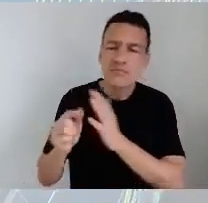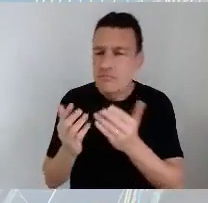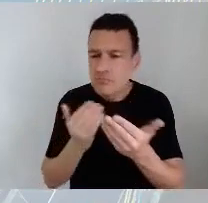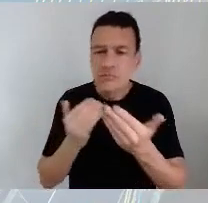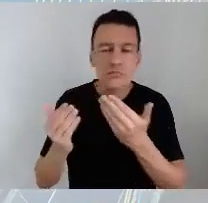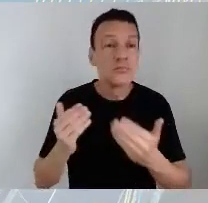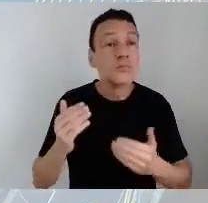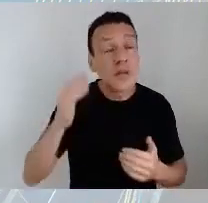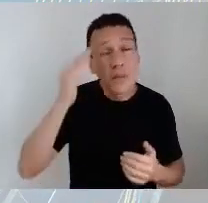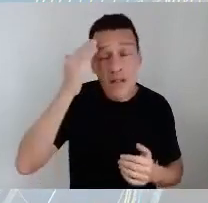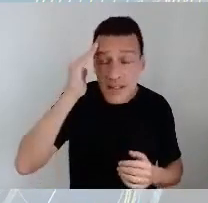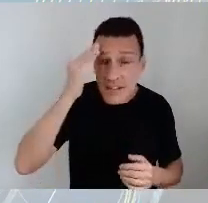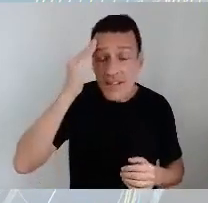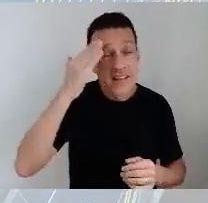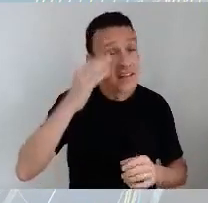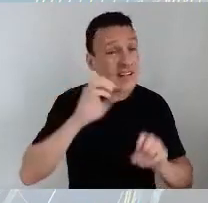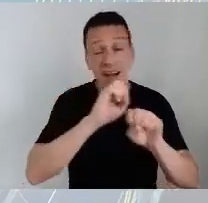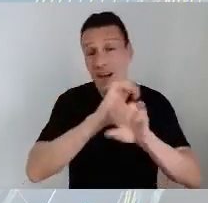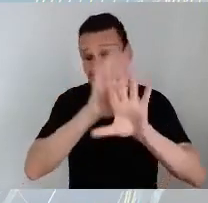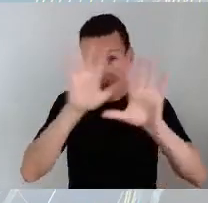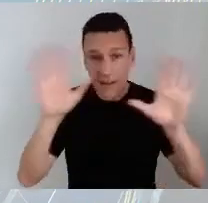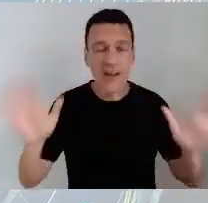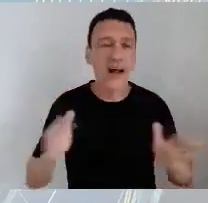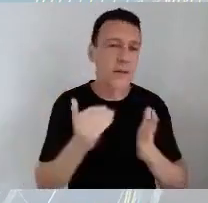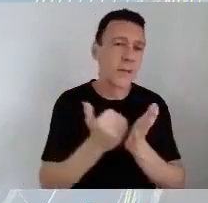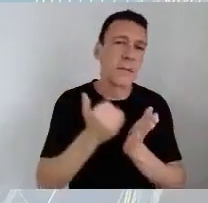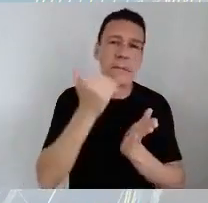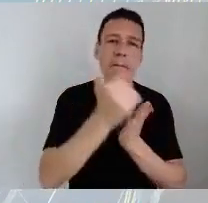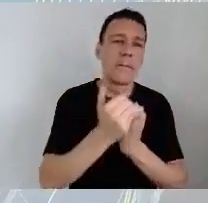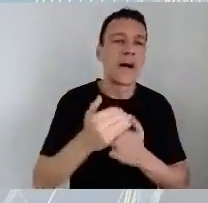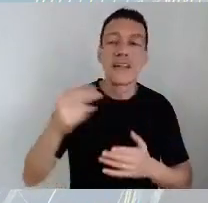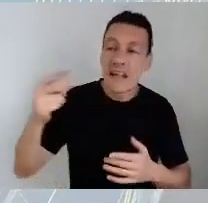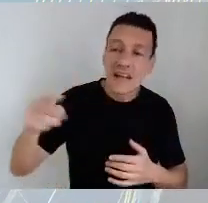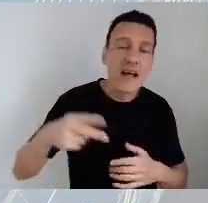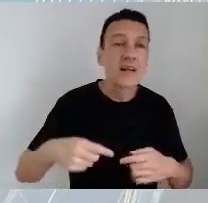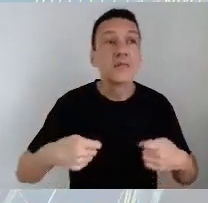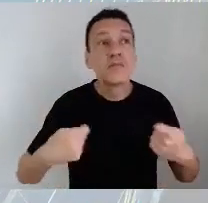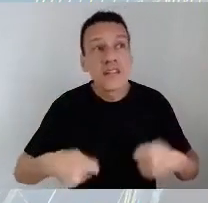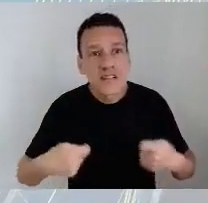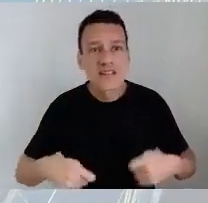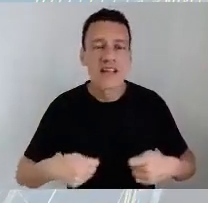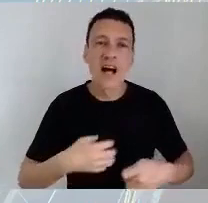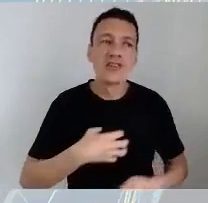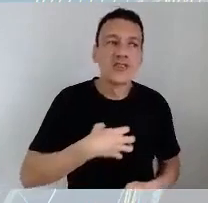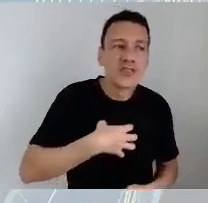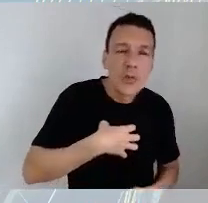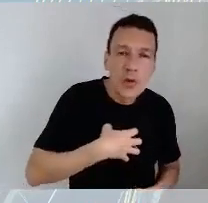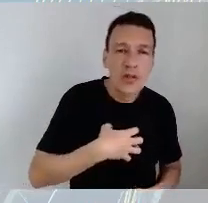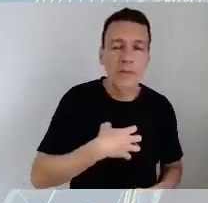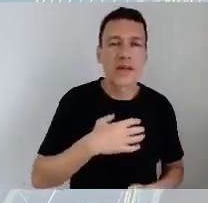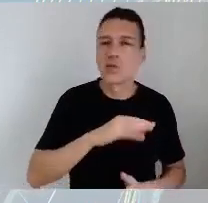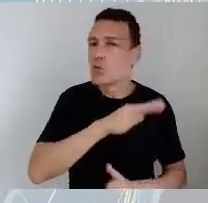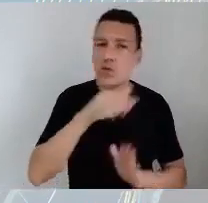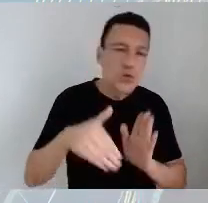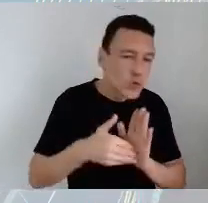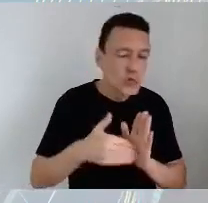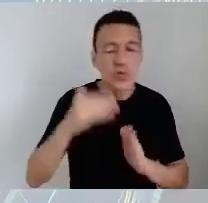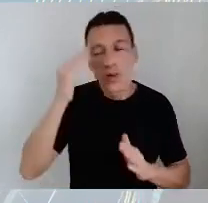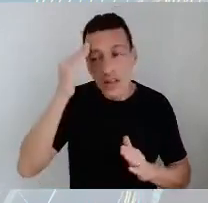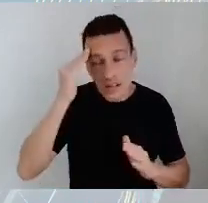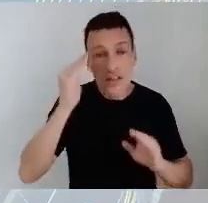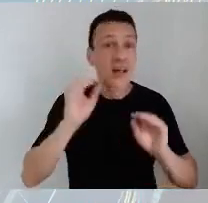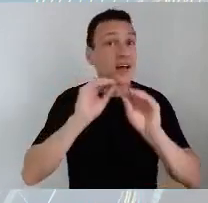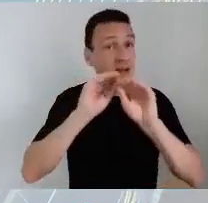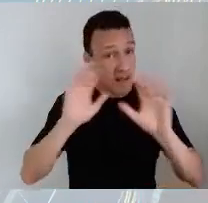entender as necessidades delas e seus comportamentos, para que a gente consiga realmente entregar algo